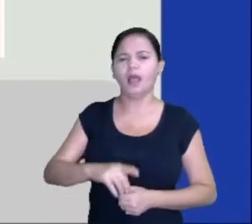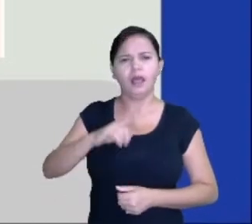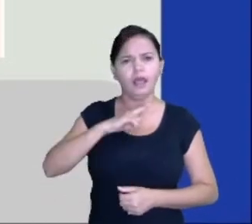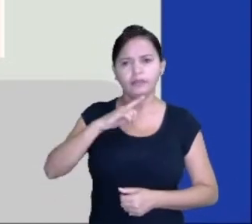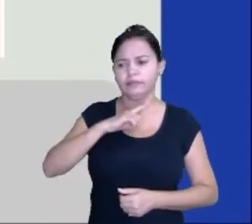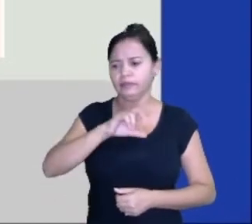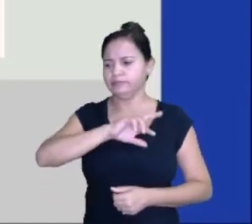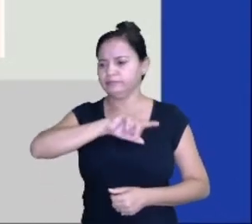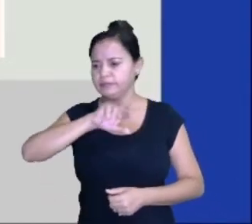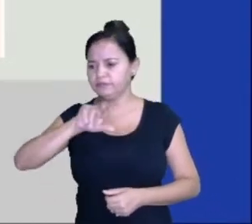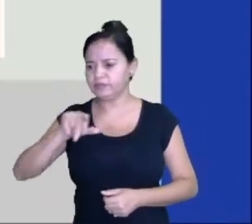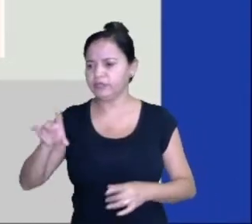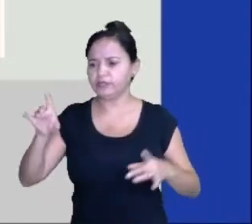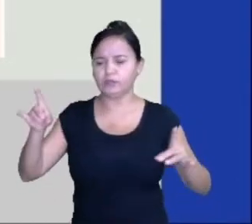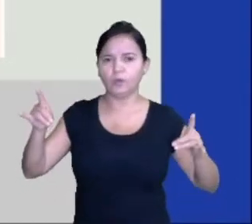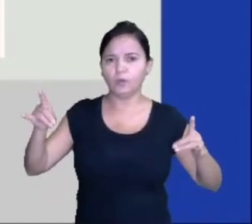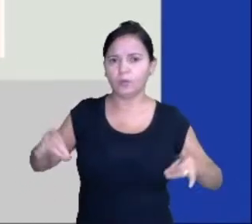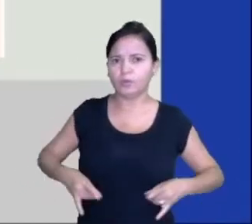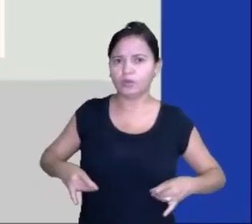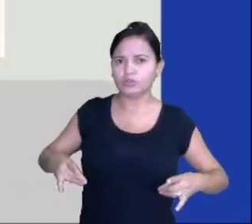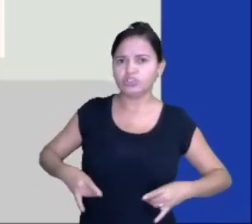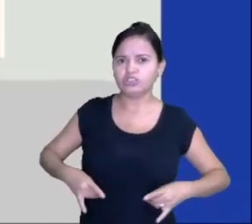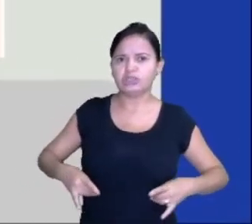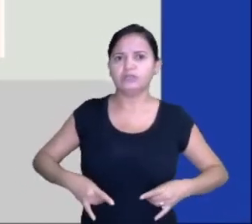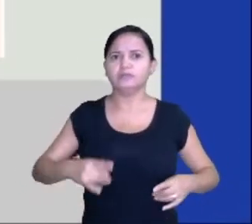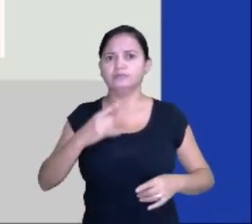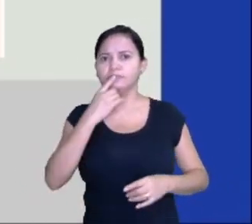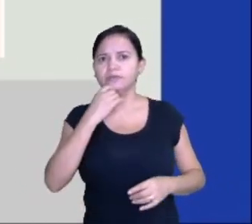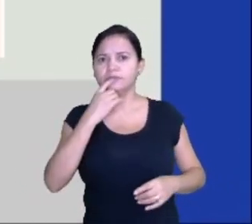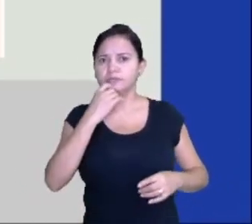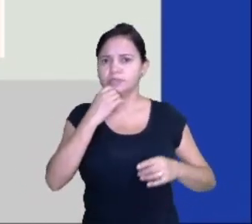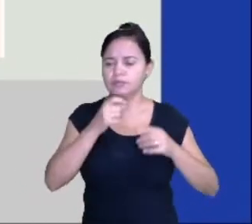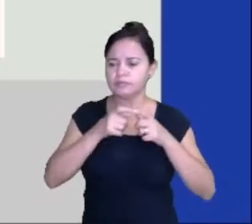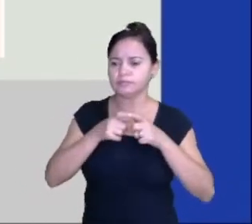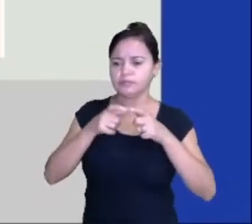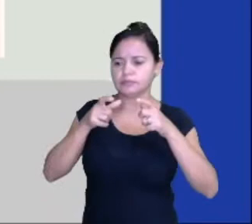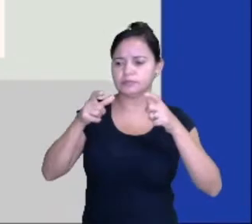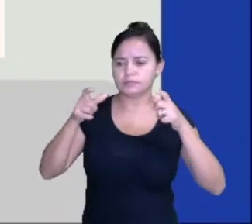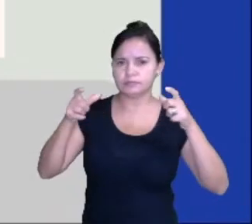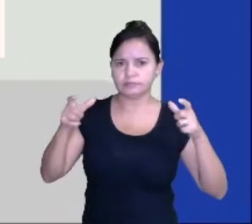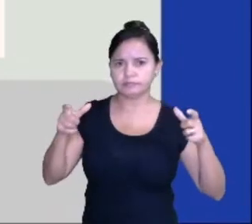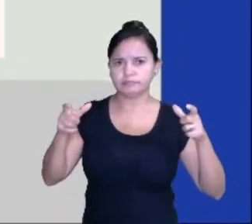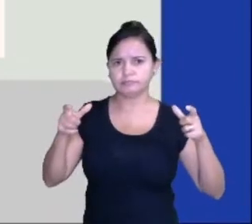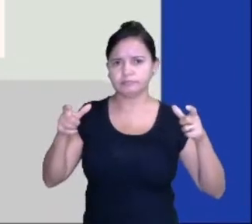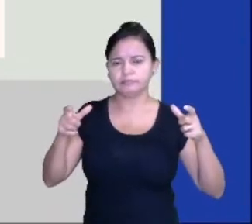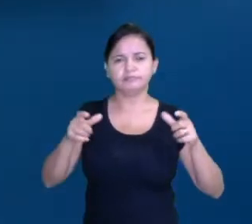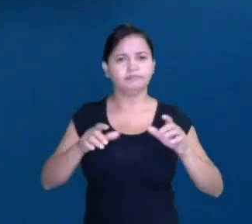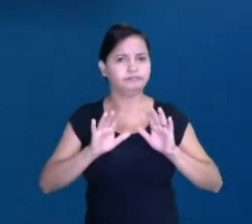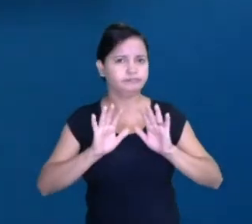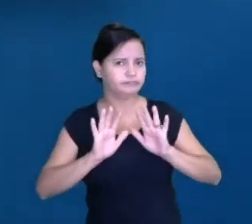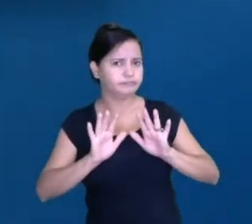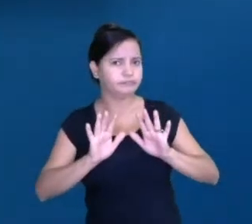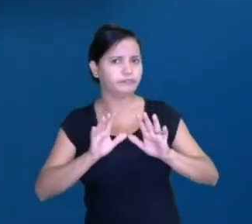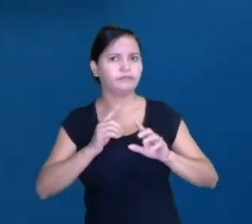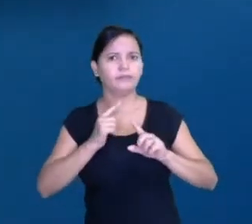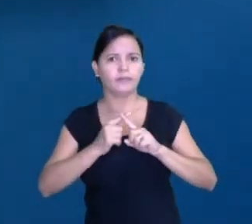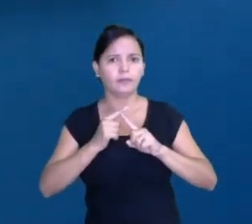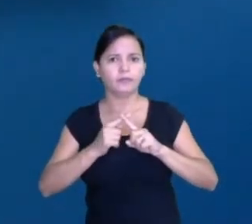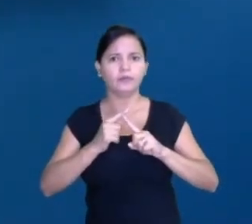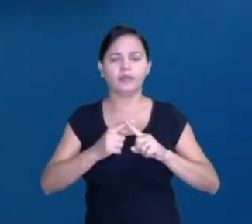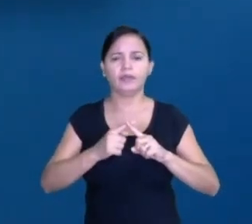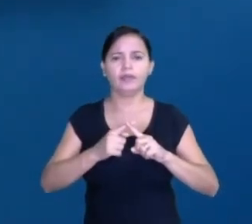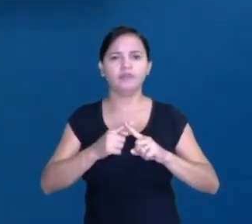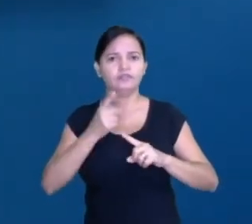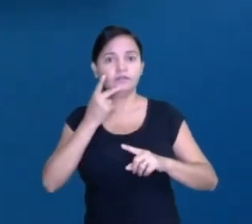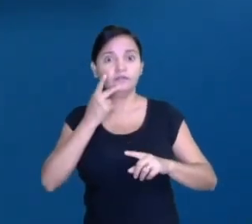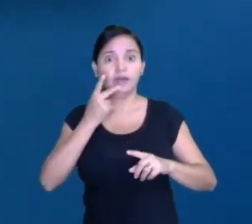progesterona, aumenta os vasos sanguíneos e os tecidos da mucosa uterina, justamente para a produção do endométrio, né, aquele que